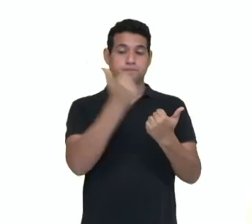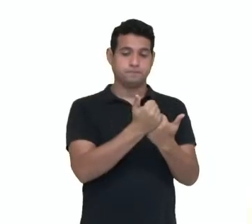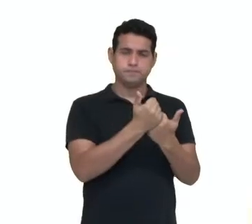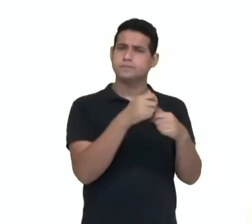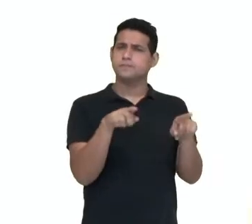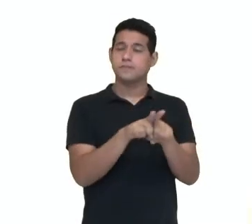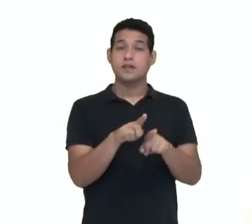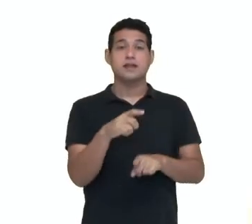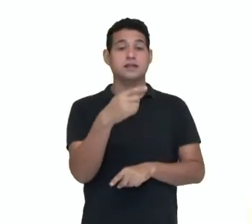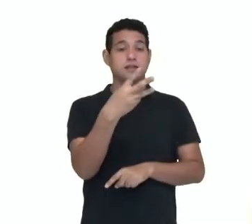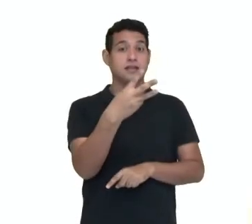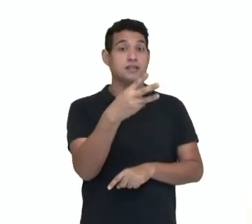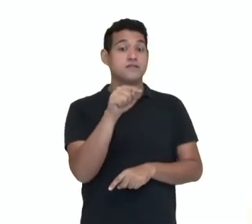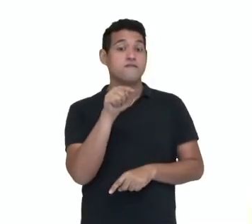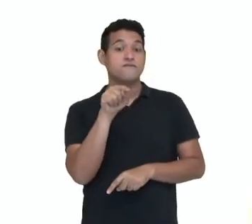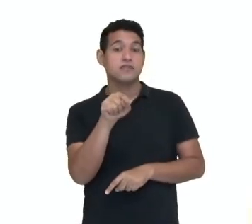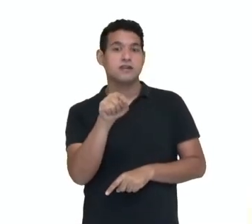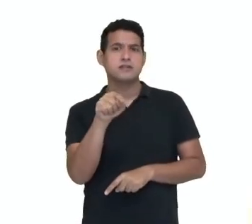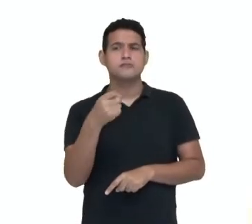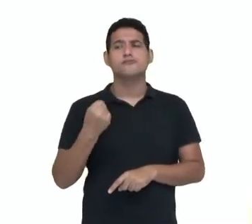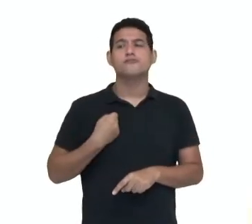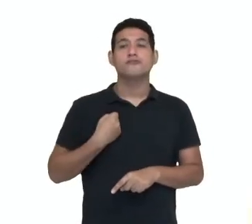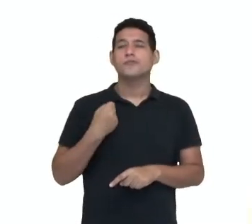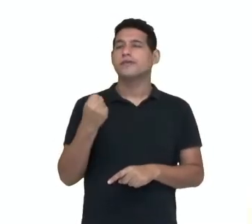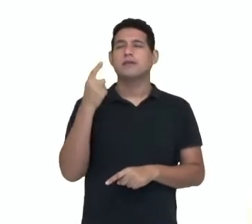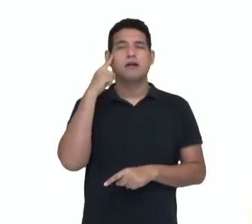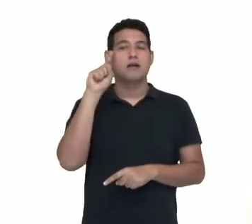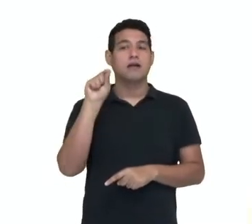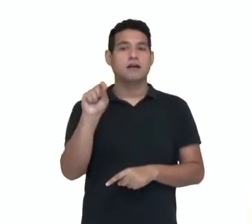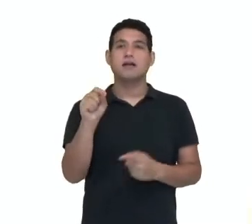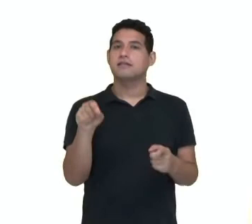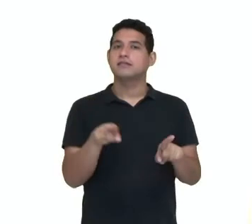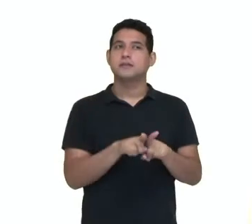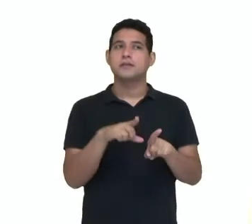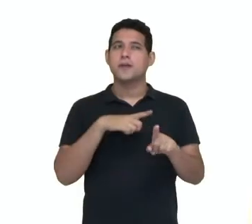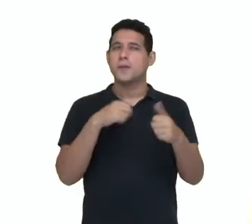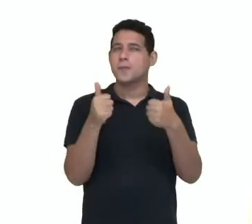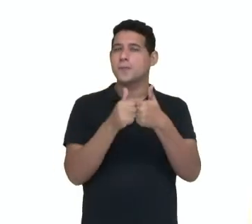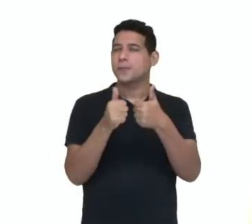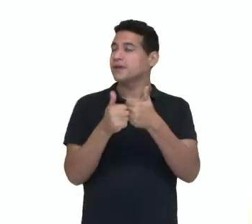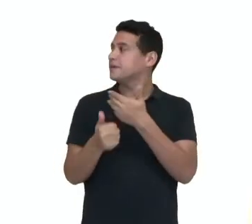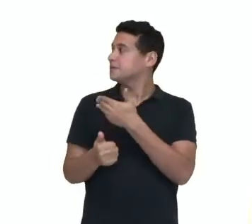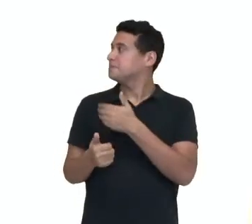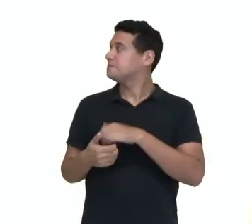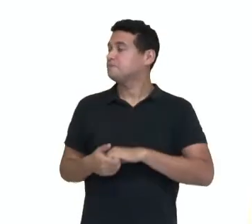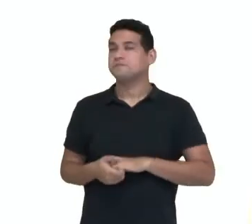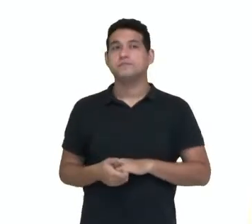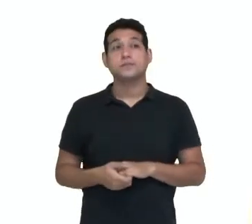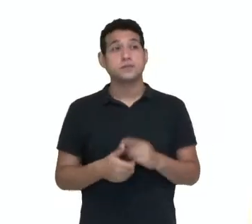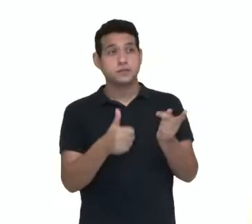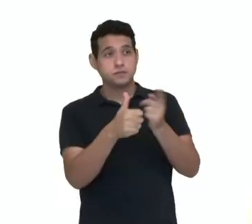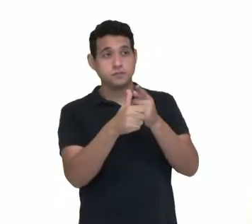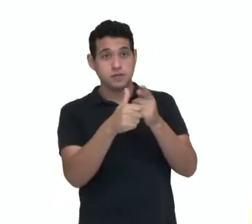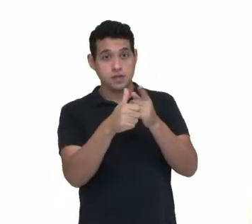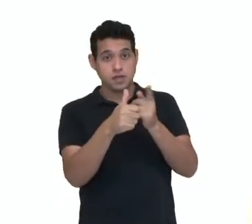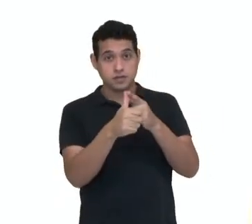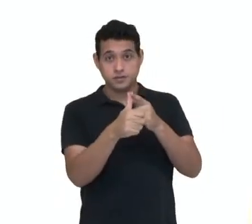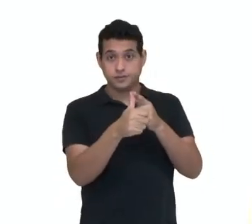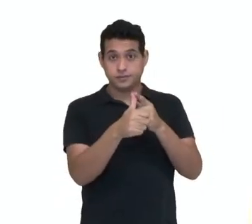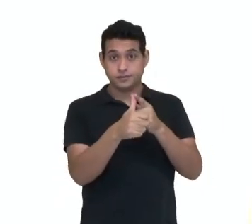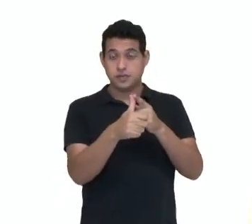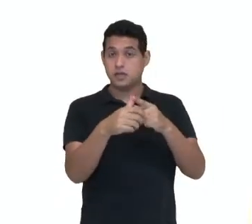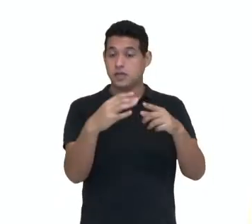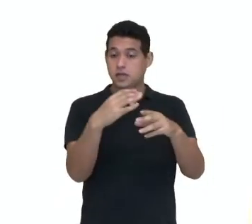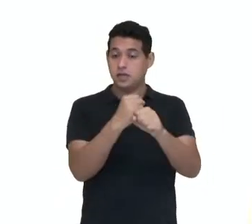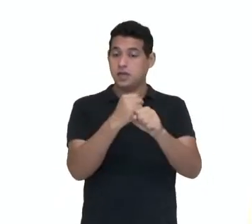equação. Então, ó, 3 vezes o número que você chutou, está grudadinho ali, tá? Então, primeiro a multiplicação e